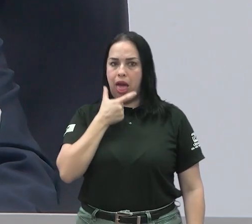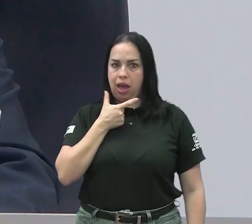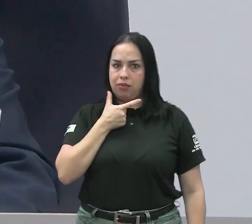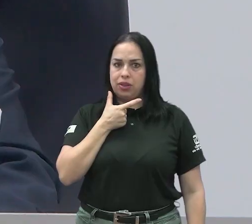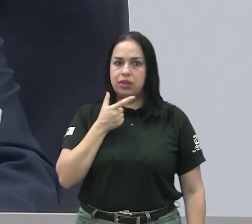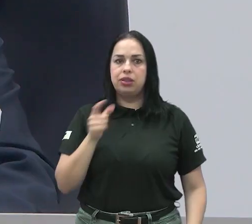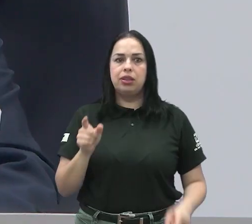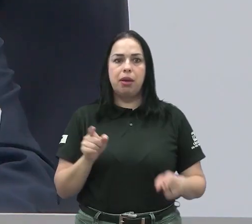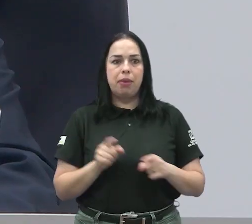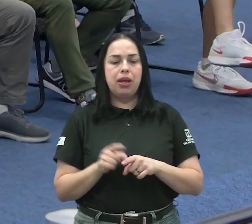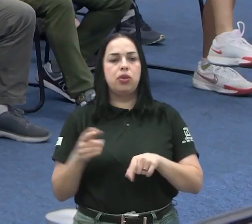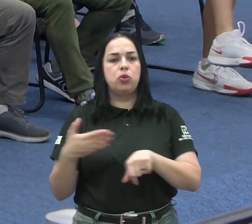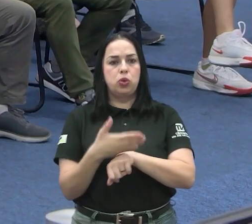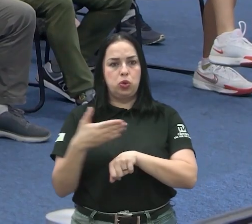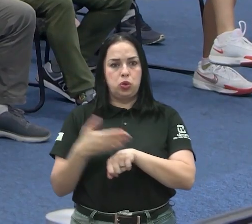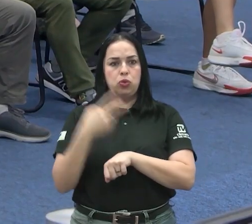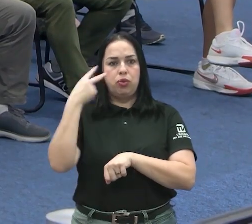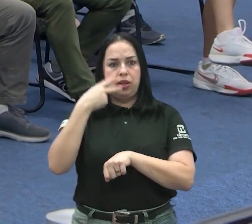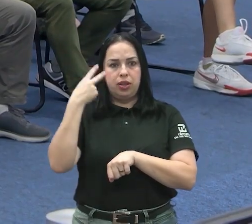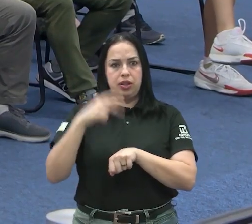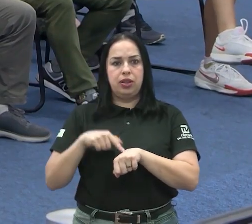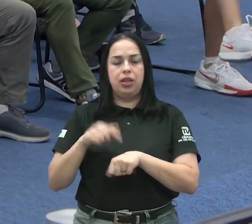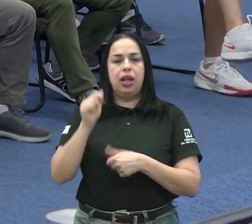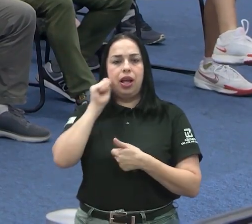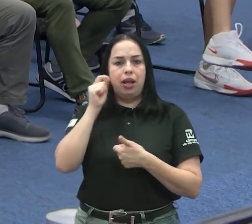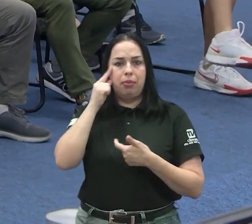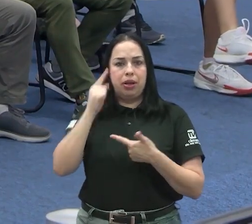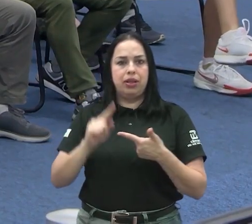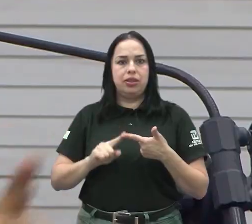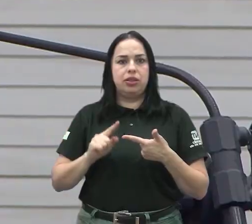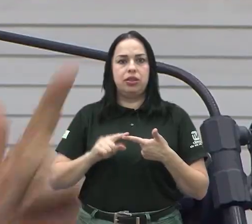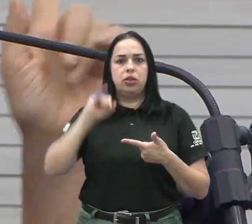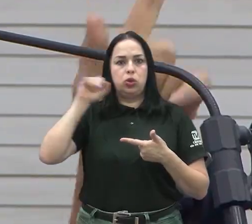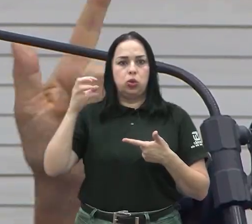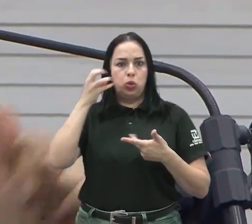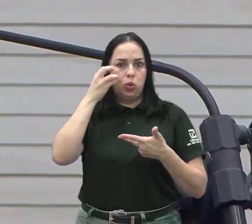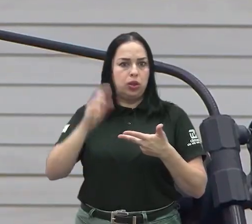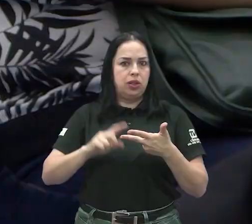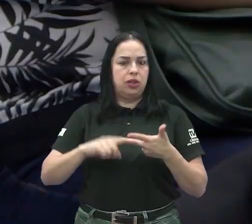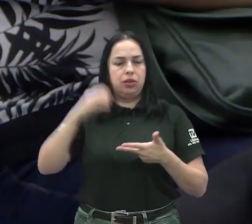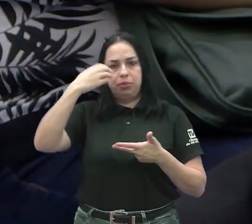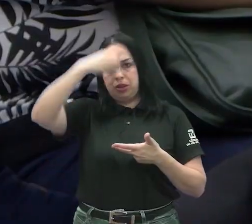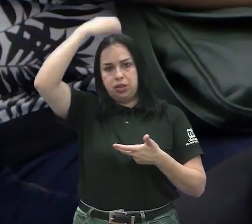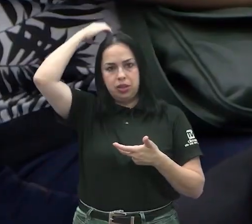vereador Roberto do Eleven e contou com a presença dos parlamentares Amélia